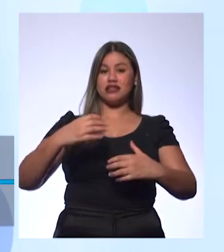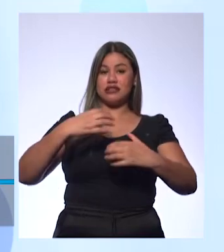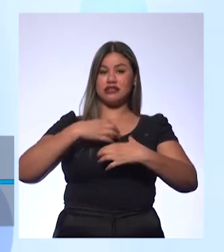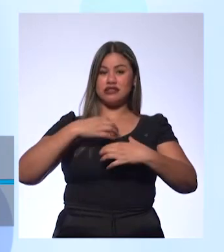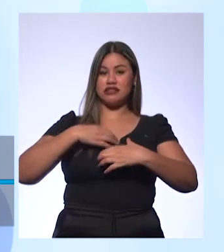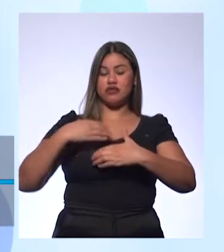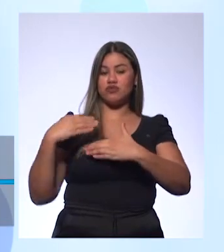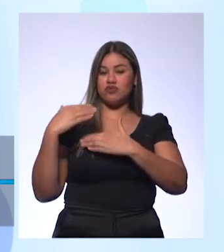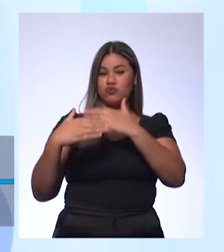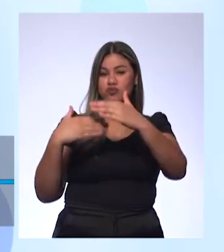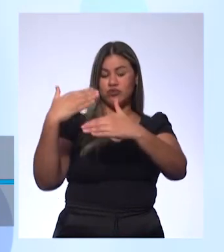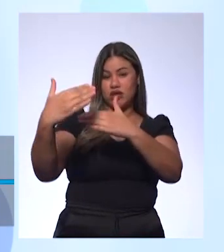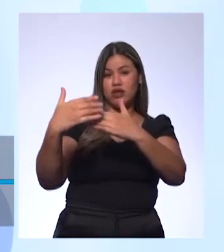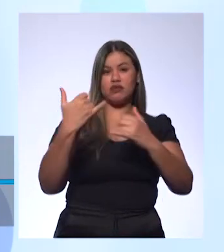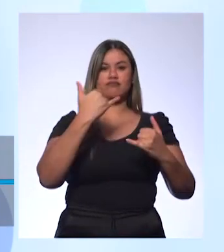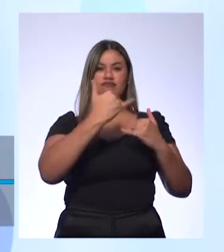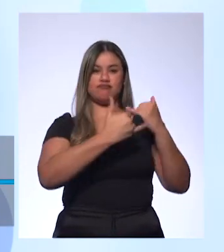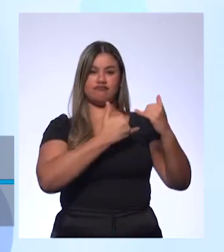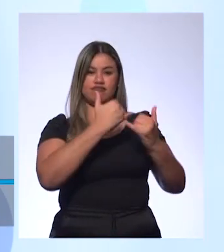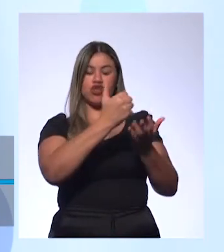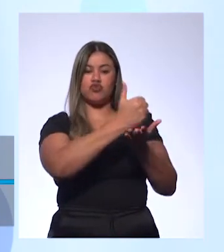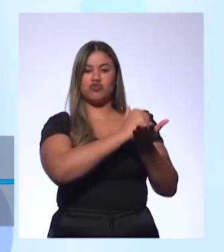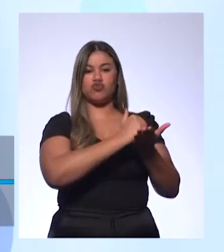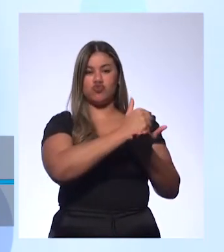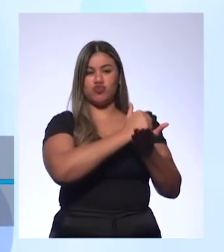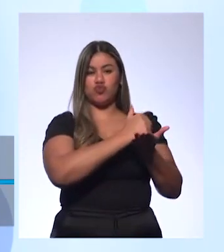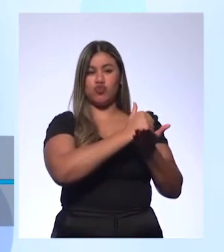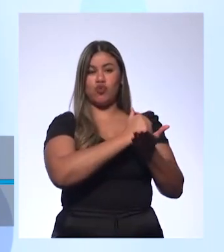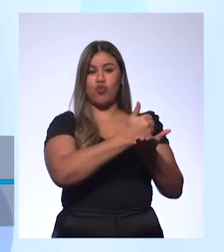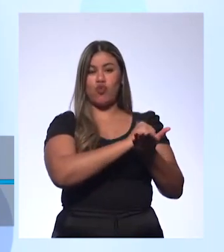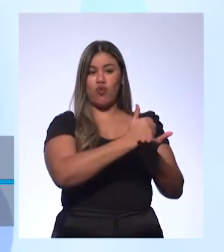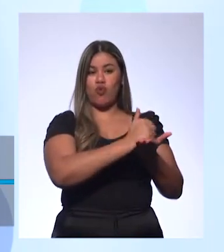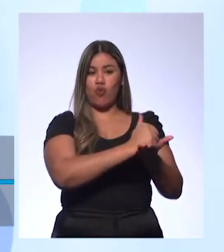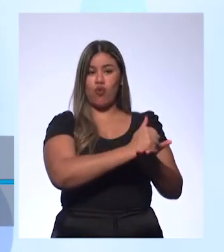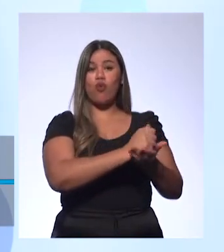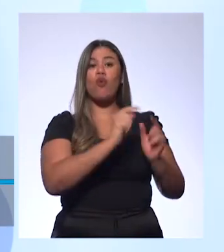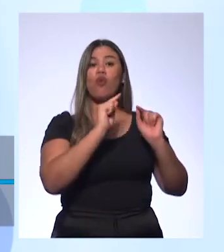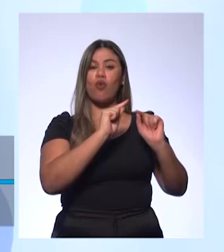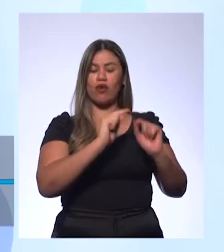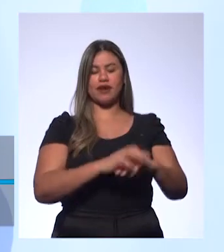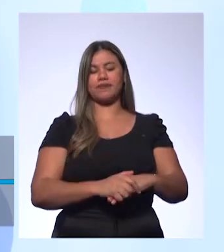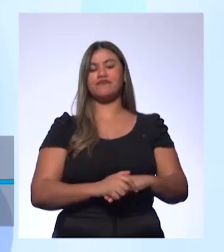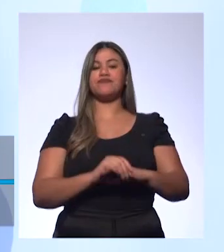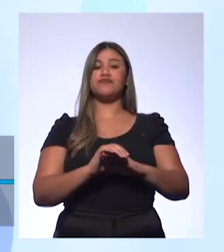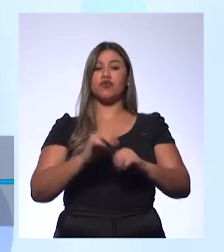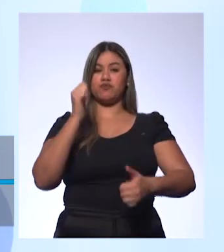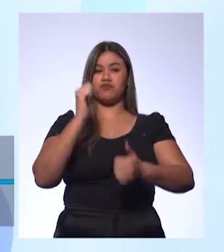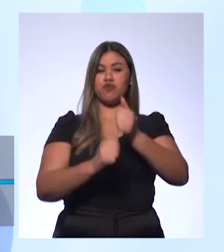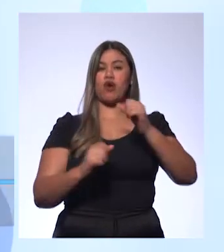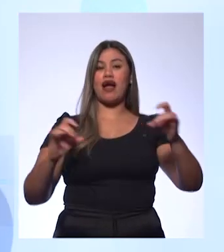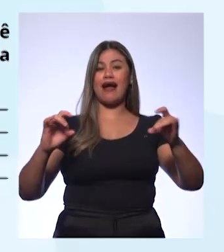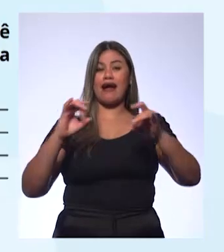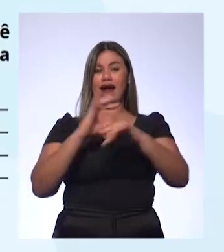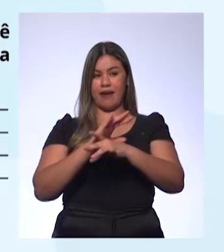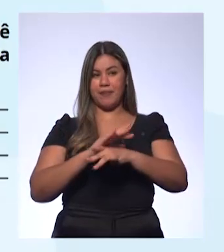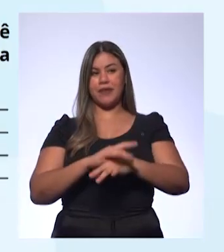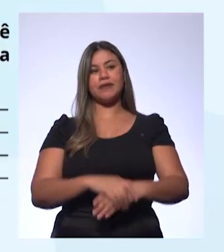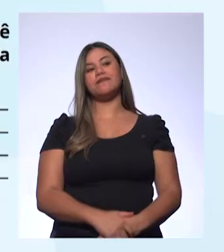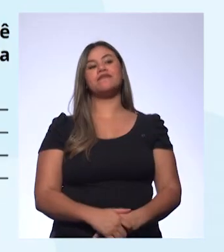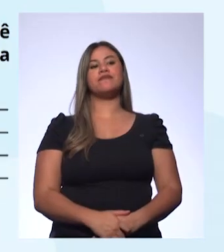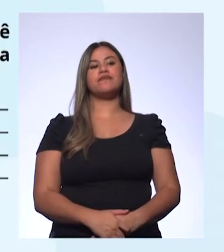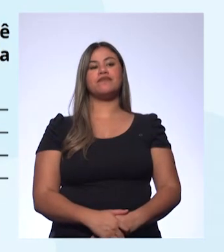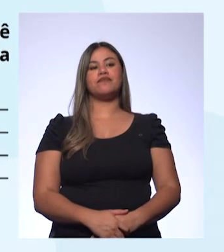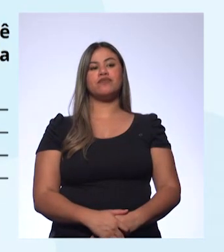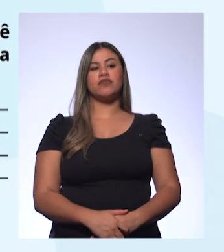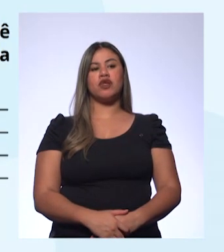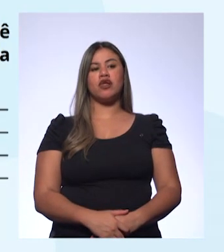socioemocional e os jogos e os games, que é o seguinte: final de partida. Olhem só na tela. Será que tem